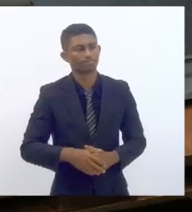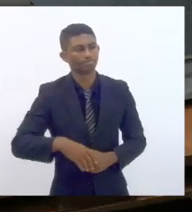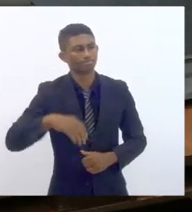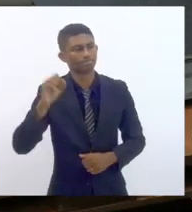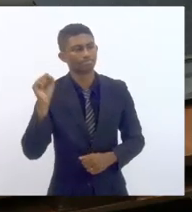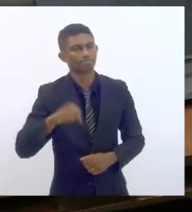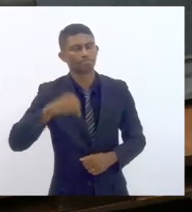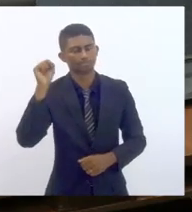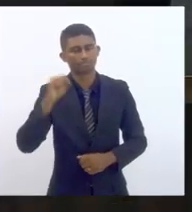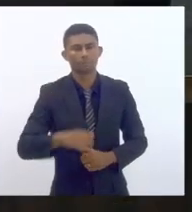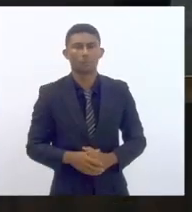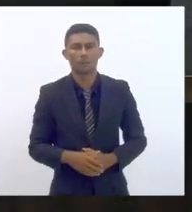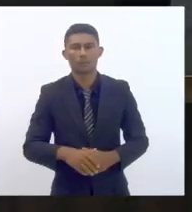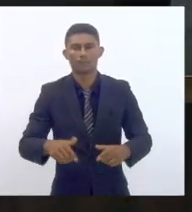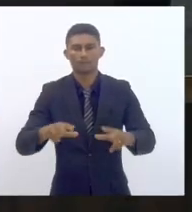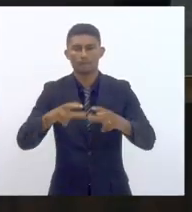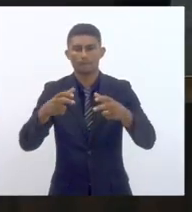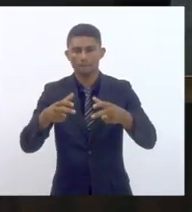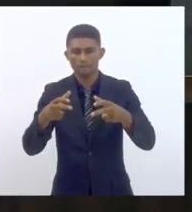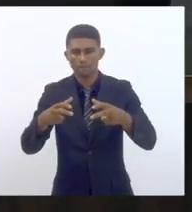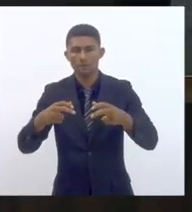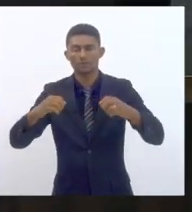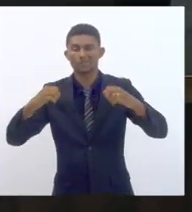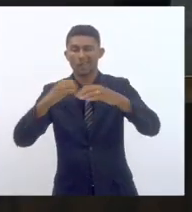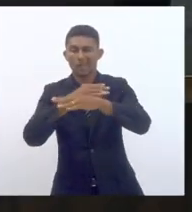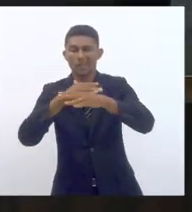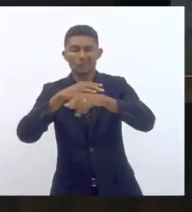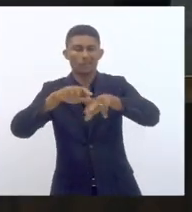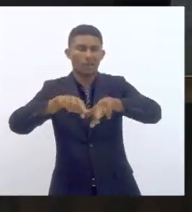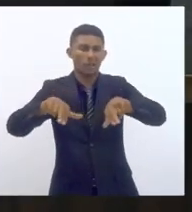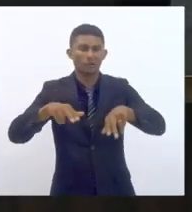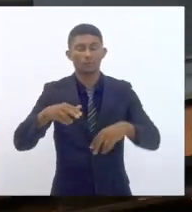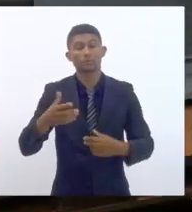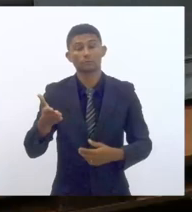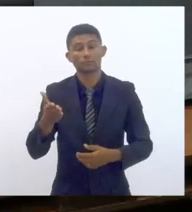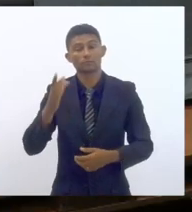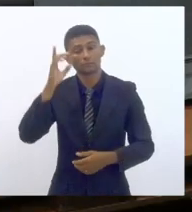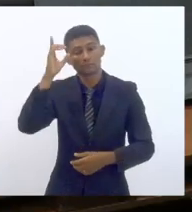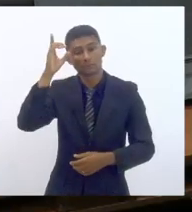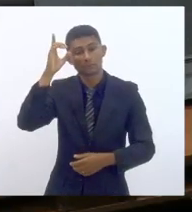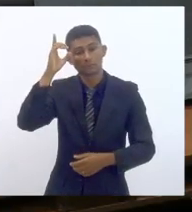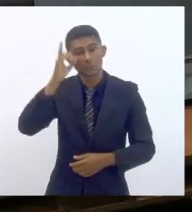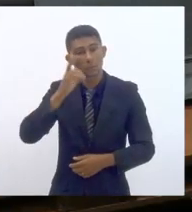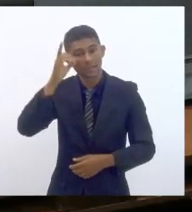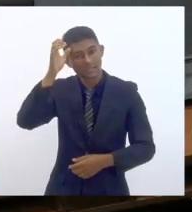Favorável, presidente. Pela Comissão de Assuntos Municipais, deputada Tia Ju.